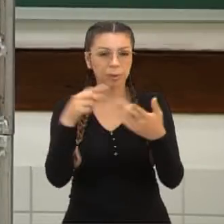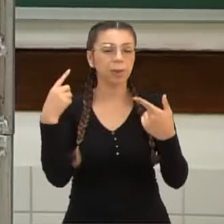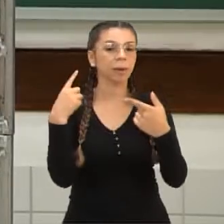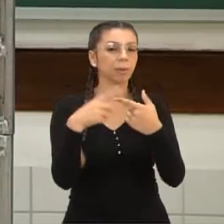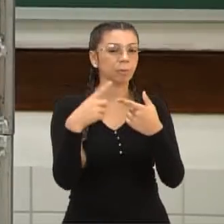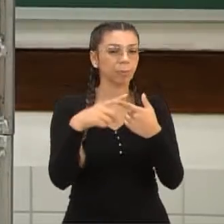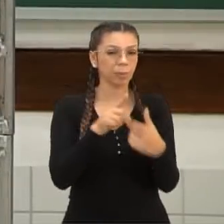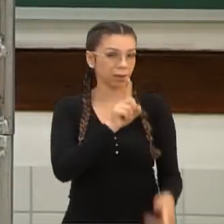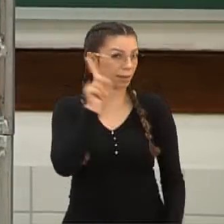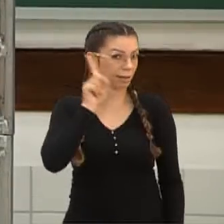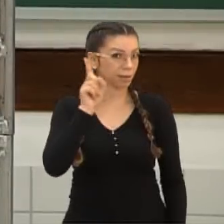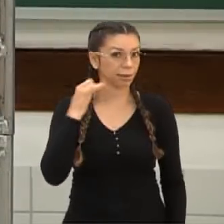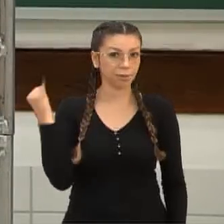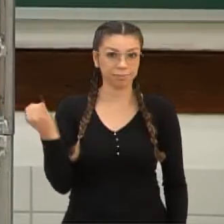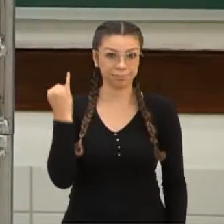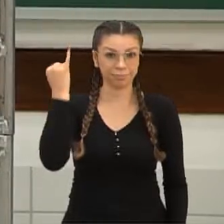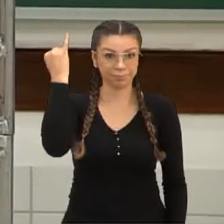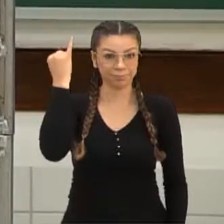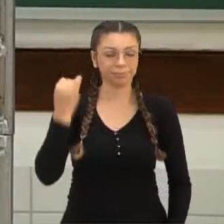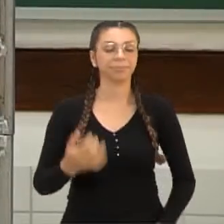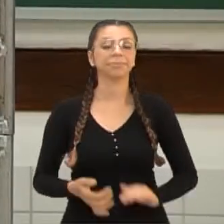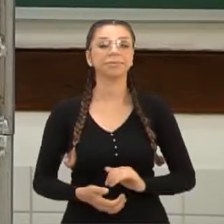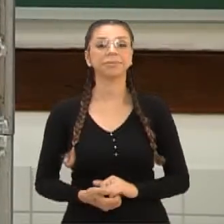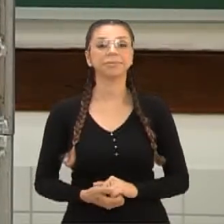bem importante esse exercício.